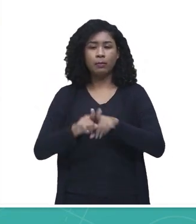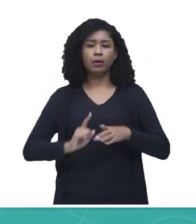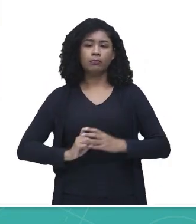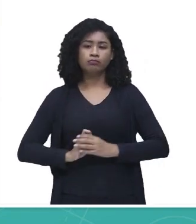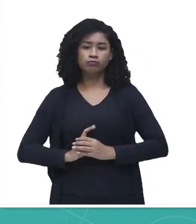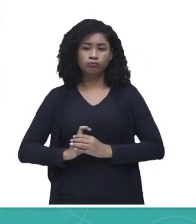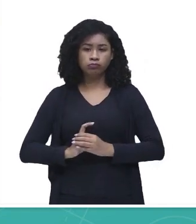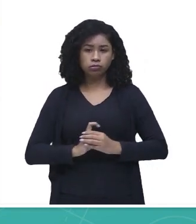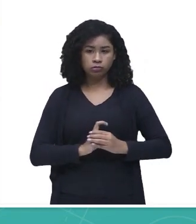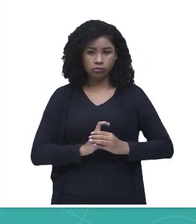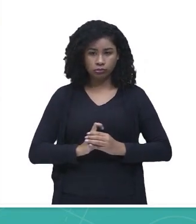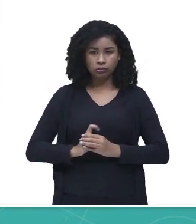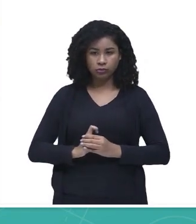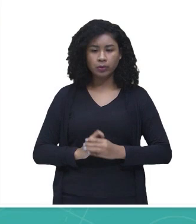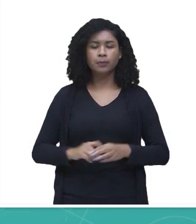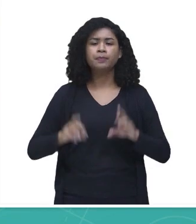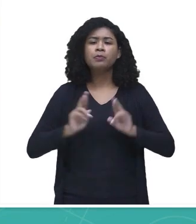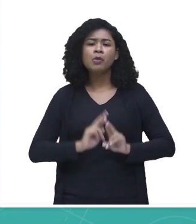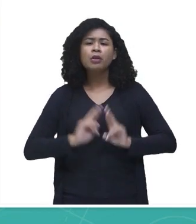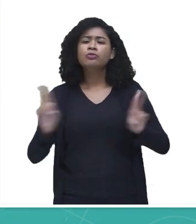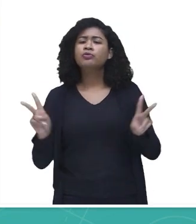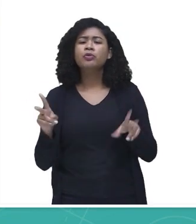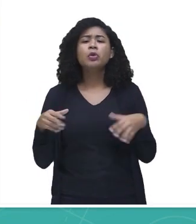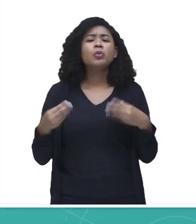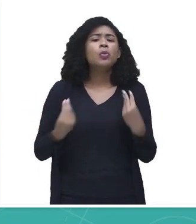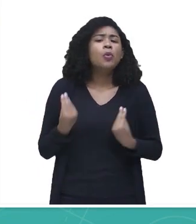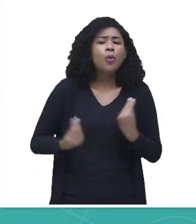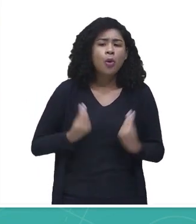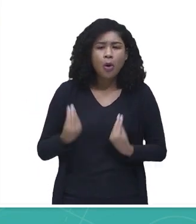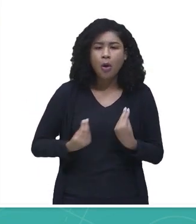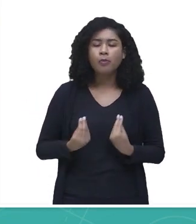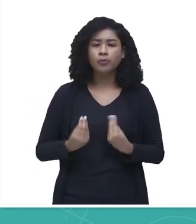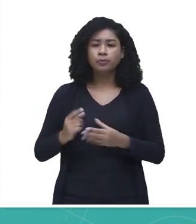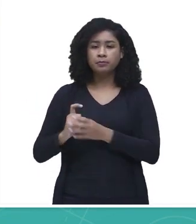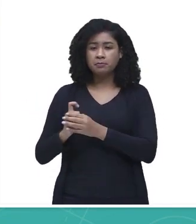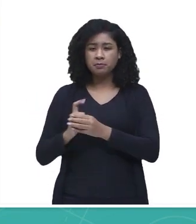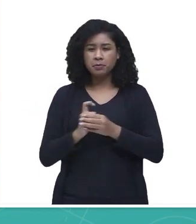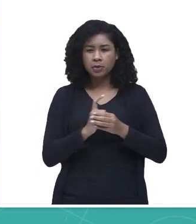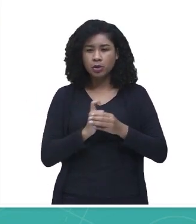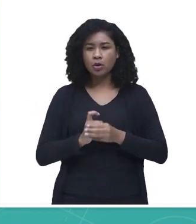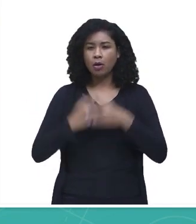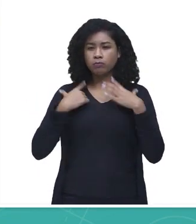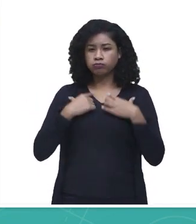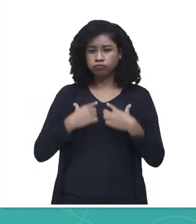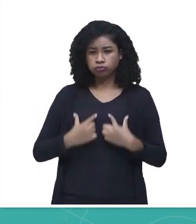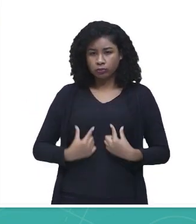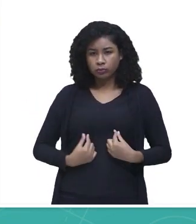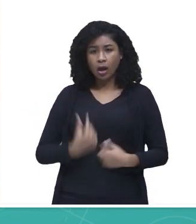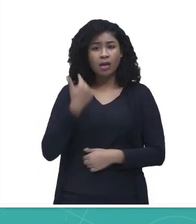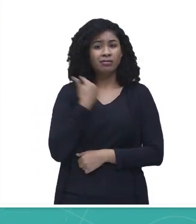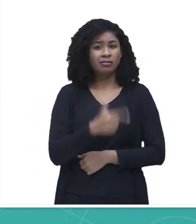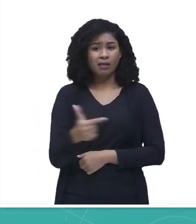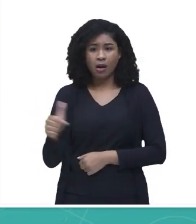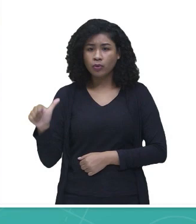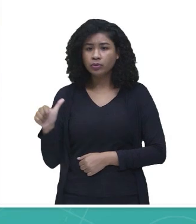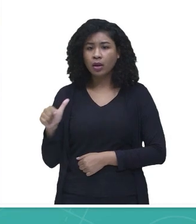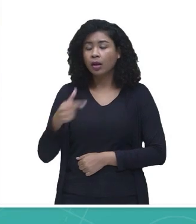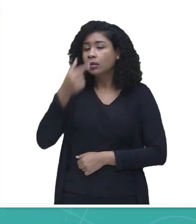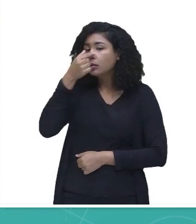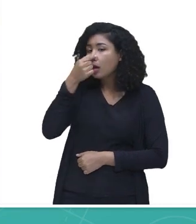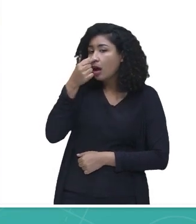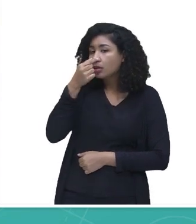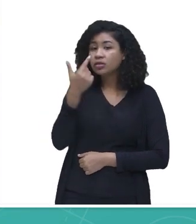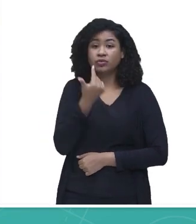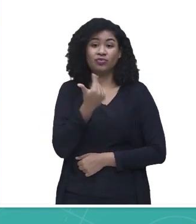A diferença é que as minhocas não têm pulmões, não têm narinas, elas realizam ali a sua respiração por conta da pele